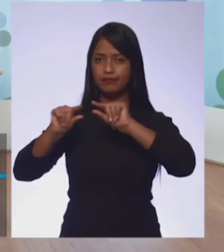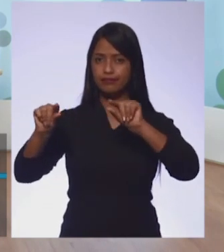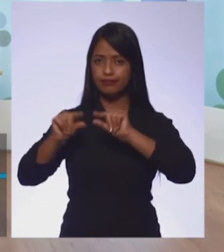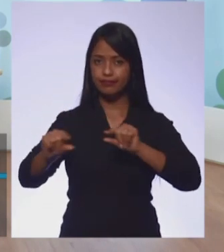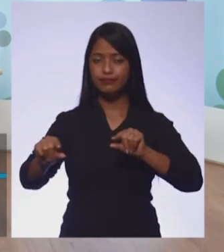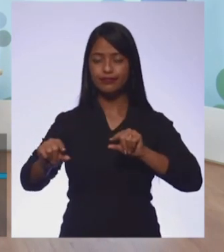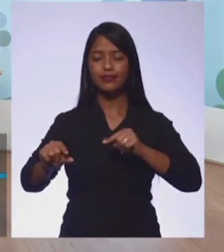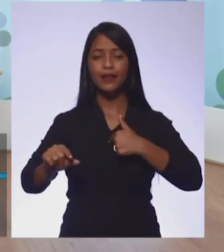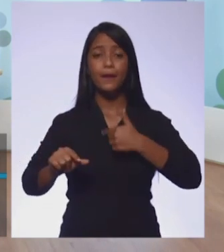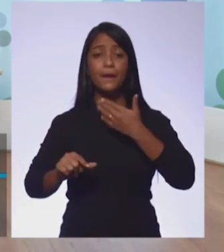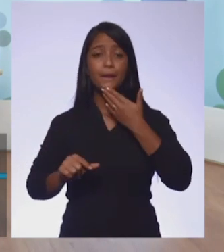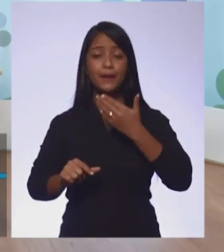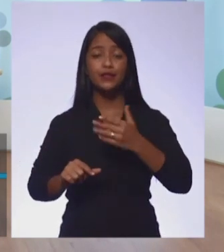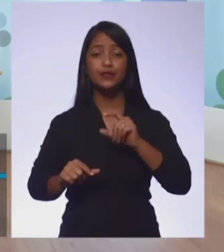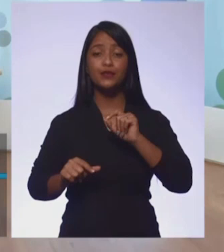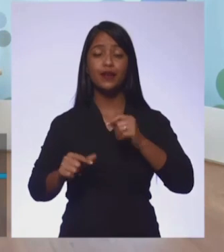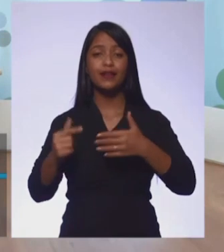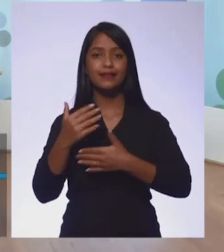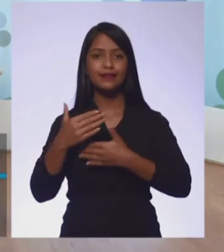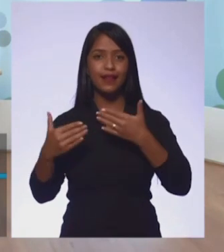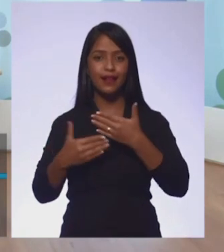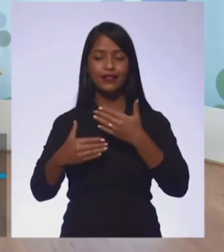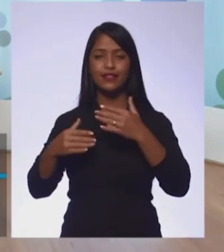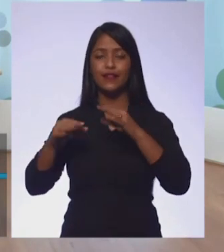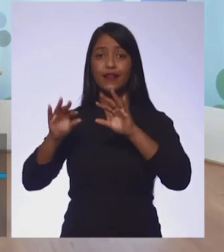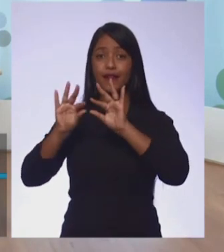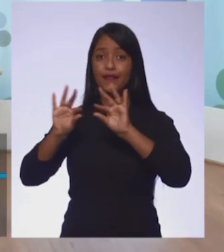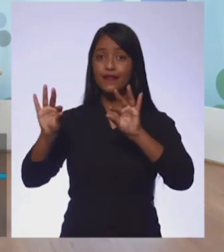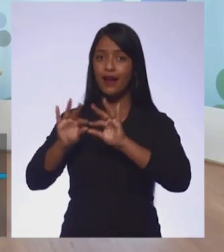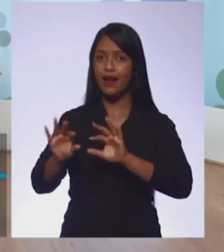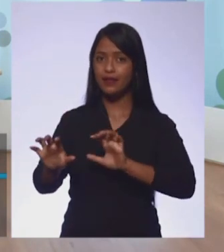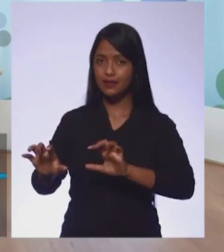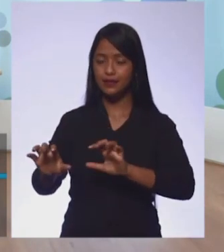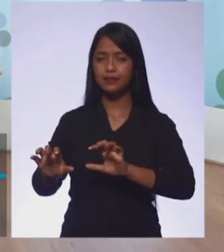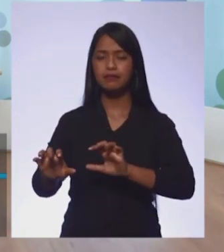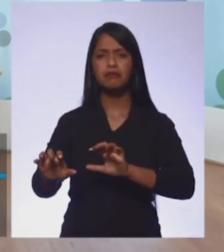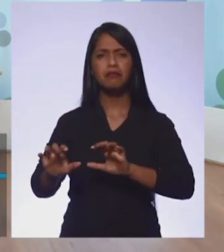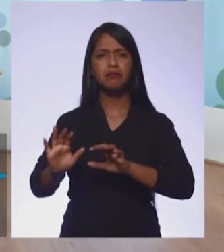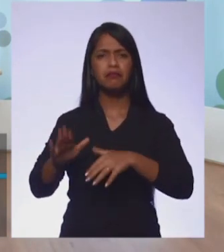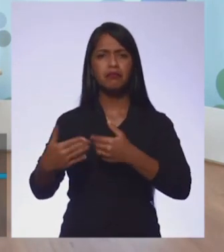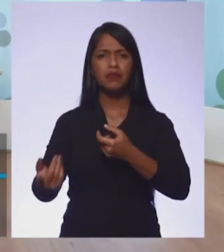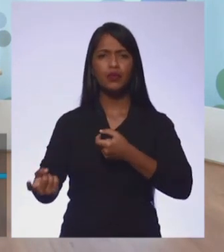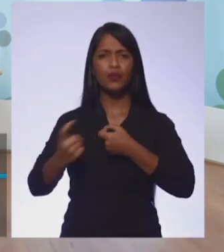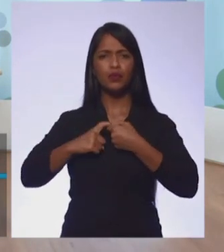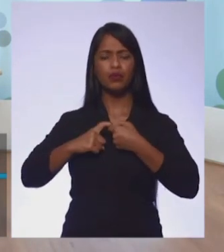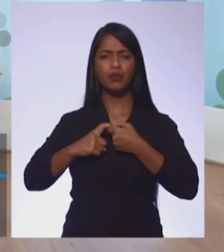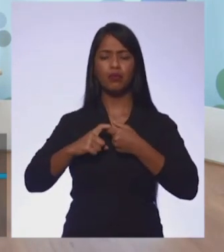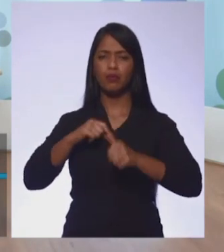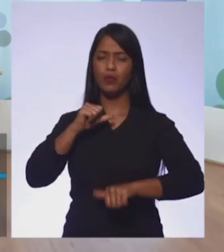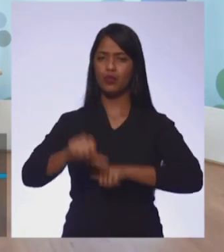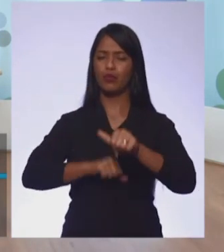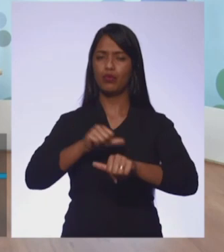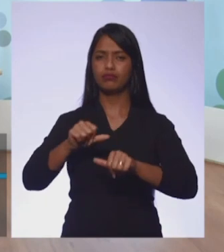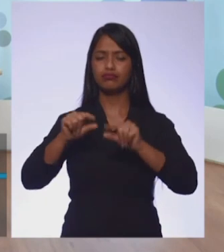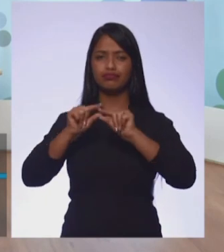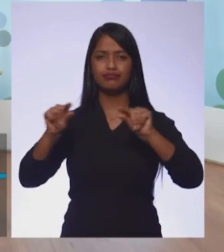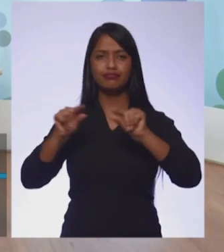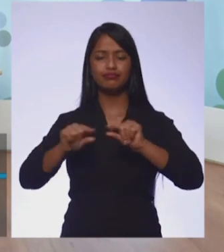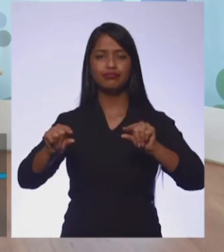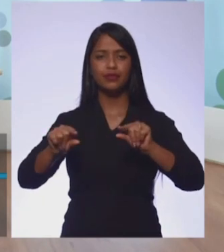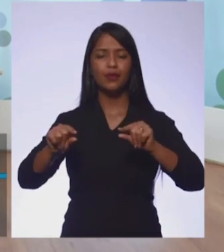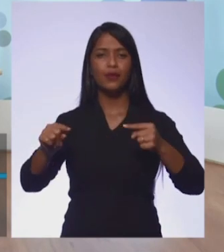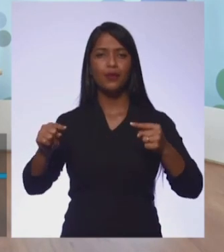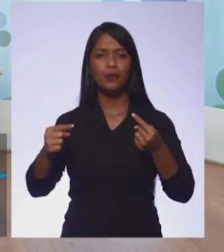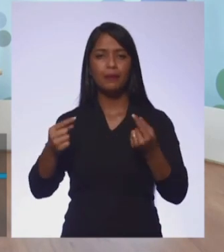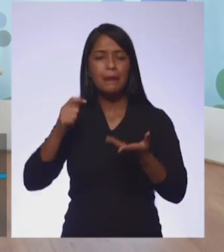gente manda o slide, e a frase veio com a fonte que a gente costuma utilizar para um título, né, de texto.